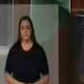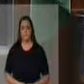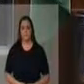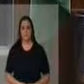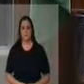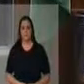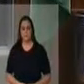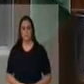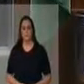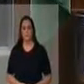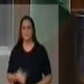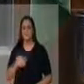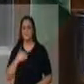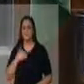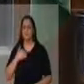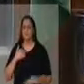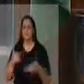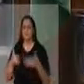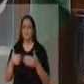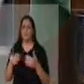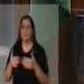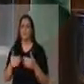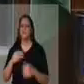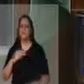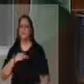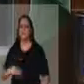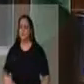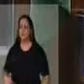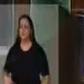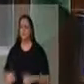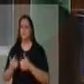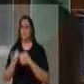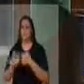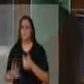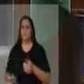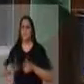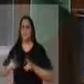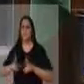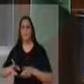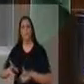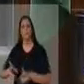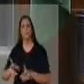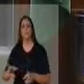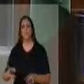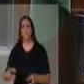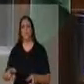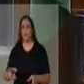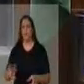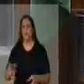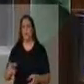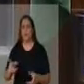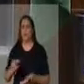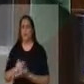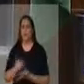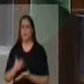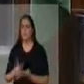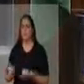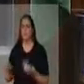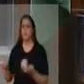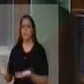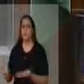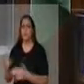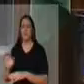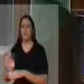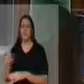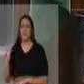solicito à equipe do ministro que continue a manter a entrega desse equipamento para o Maranhão, mas destinado